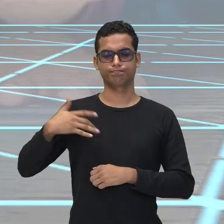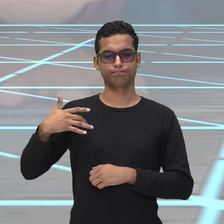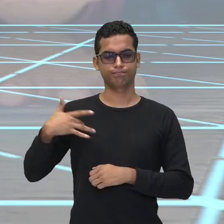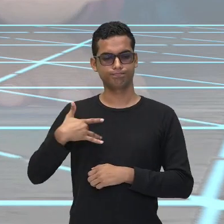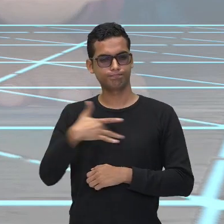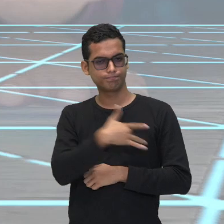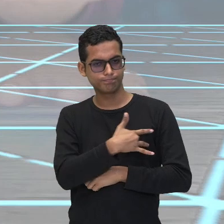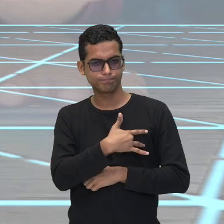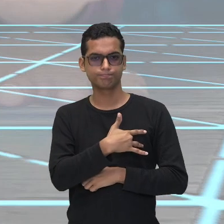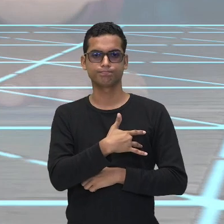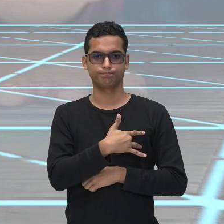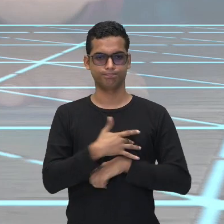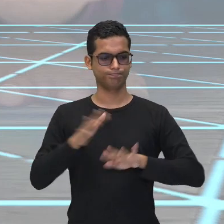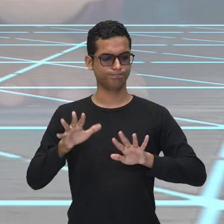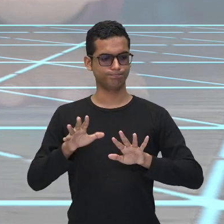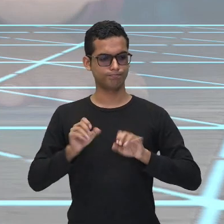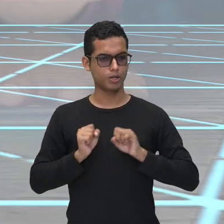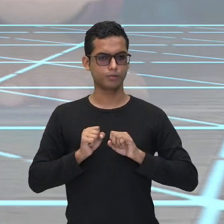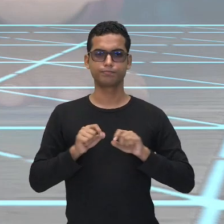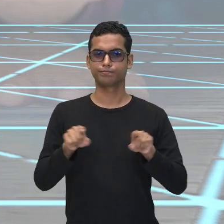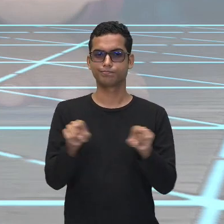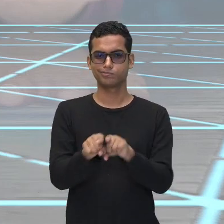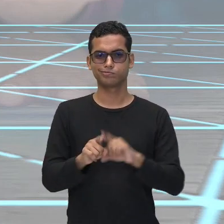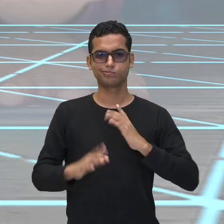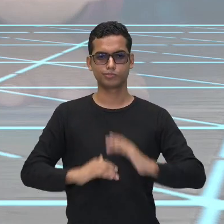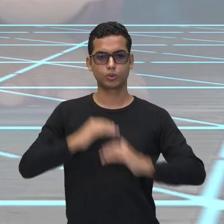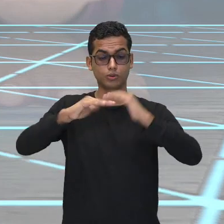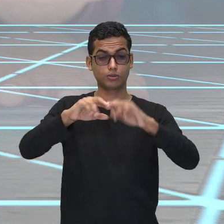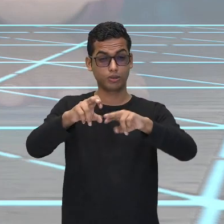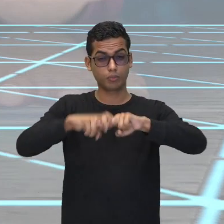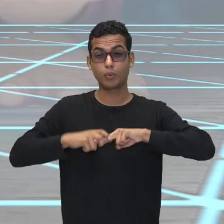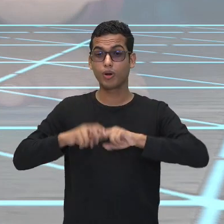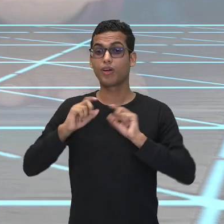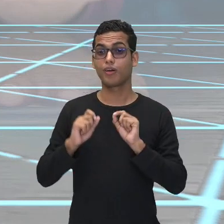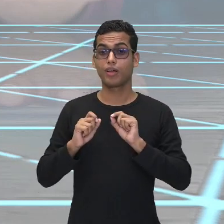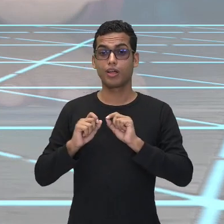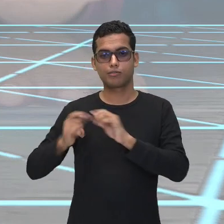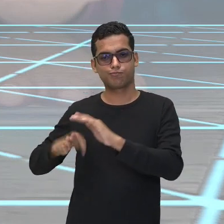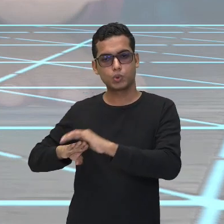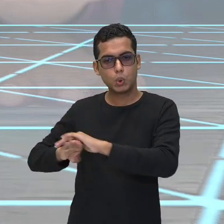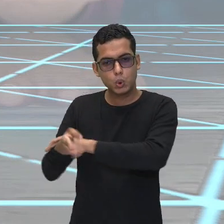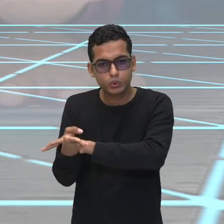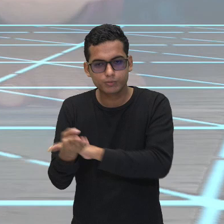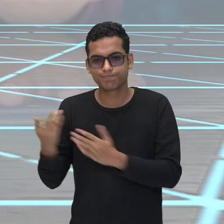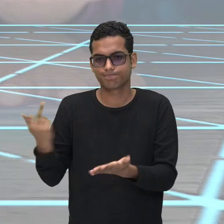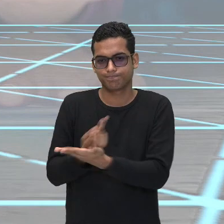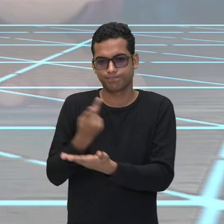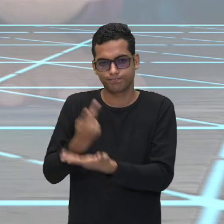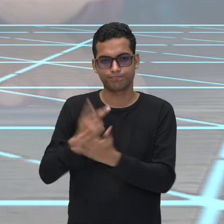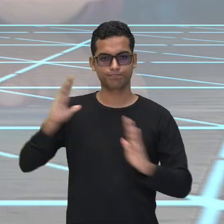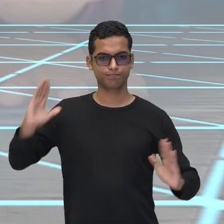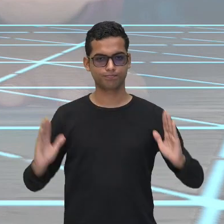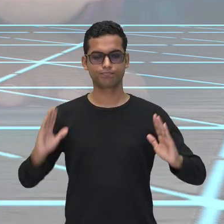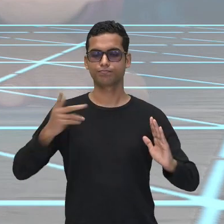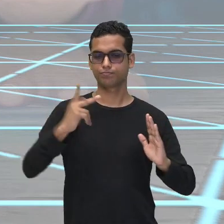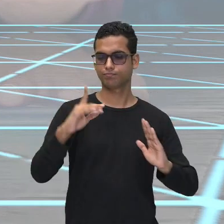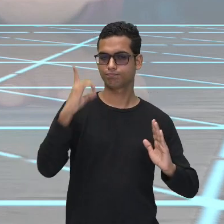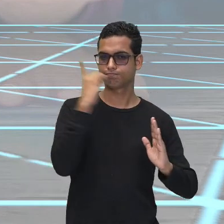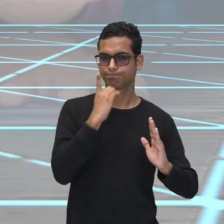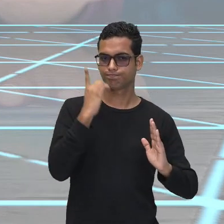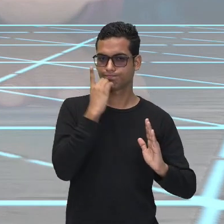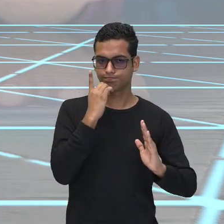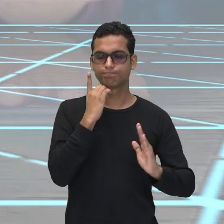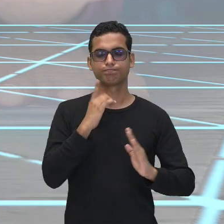se instalam justamente através desses maus hábitos que são adquiridos ali durante o seu cotidiano.